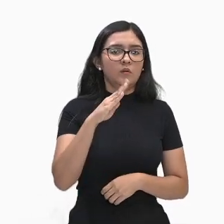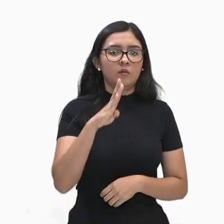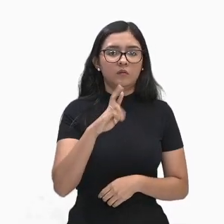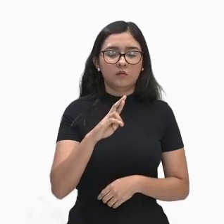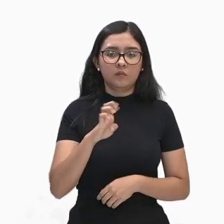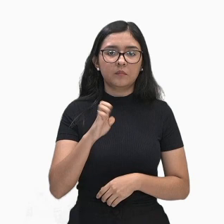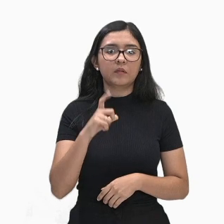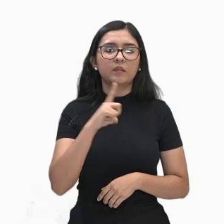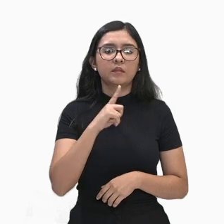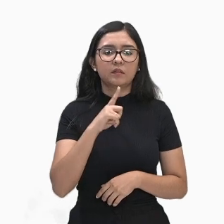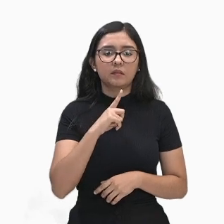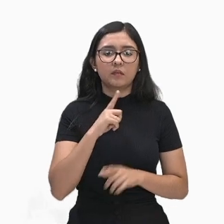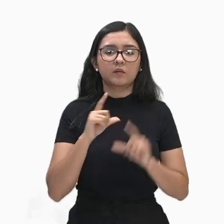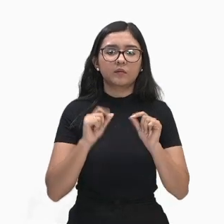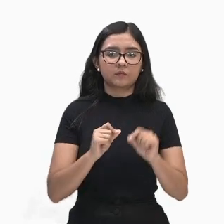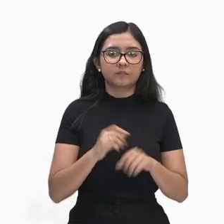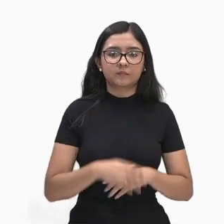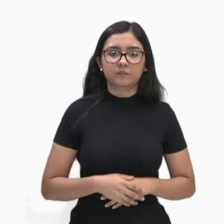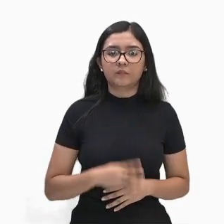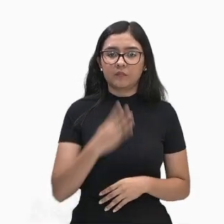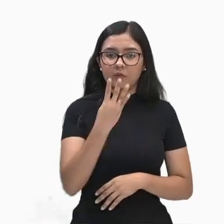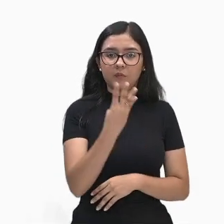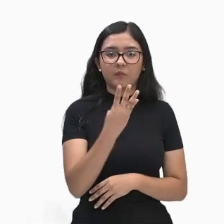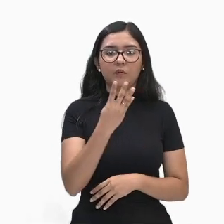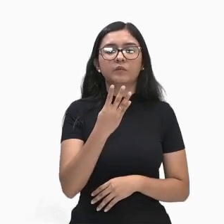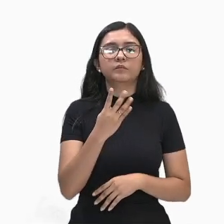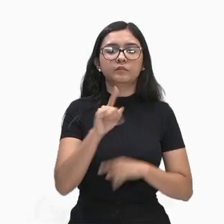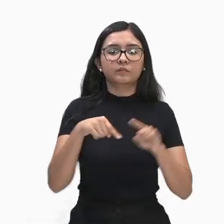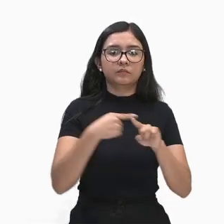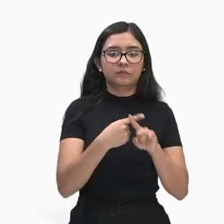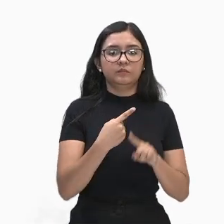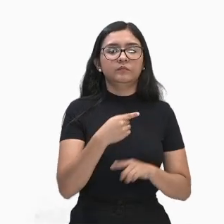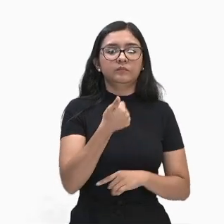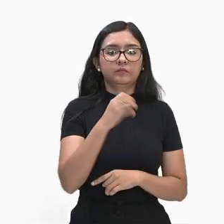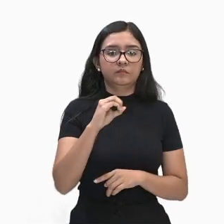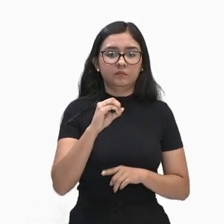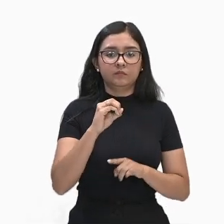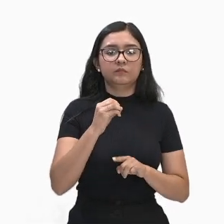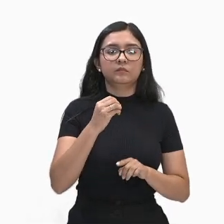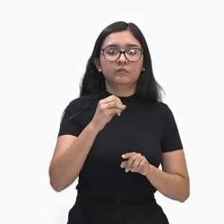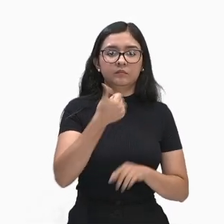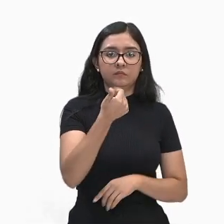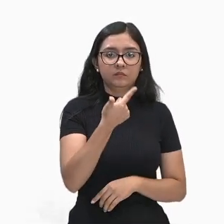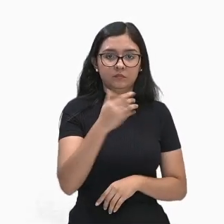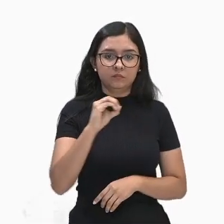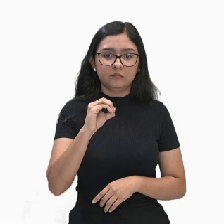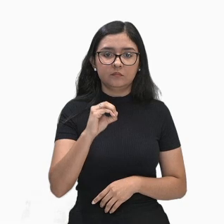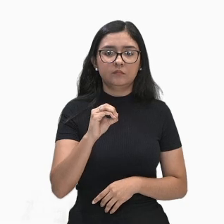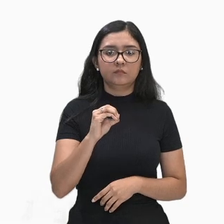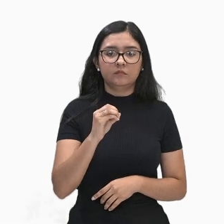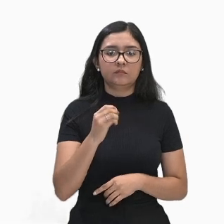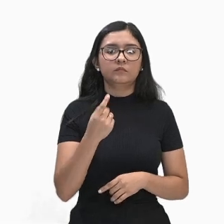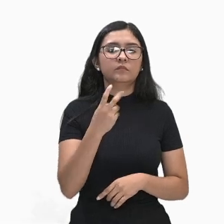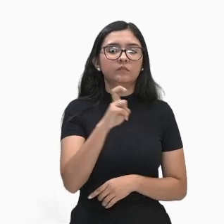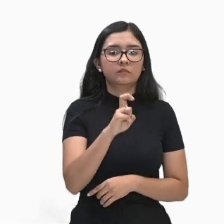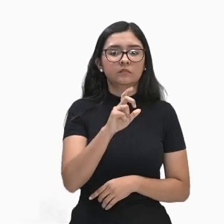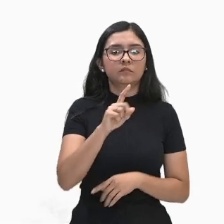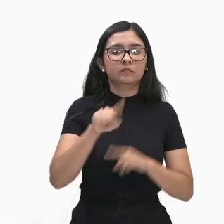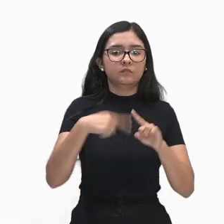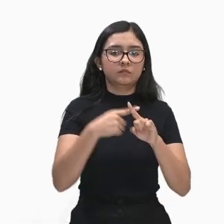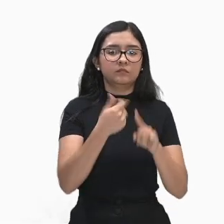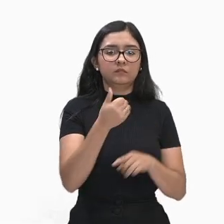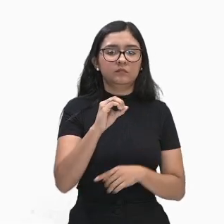atômica 4 vezes 10 elevado a 20 prótons e 5 vezes 10 elevado a